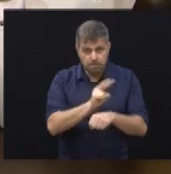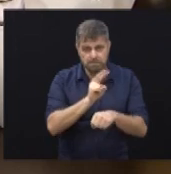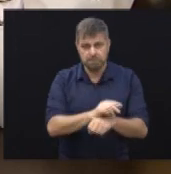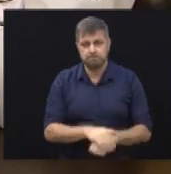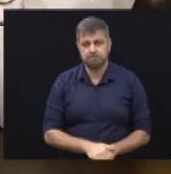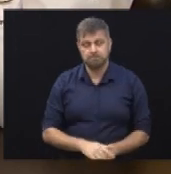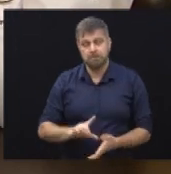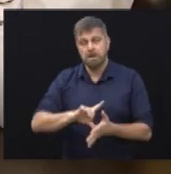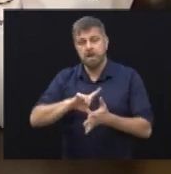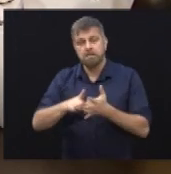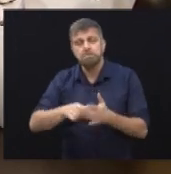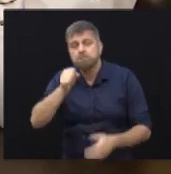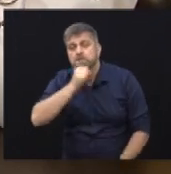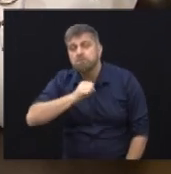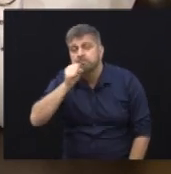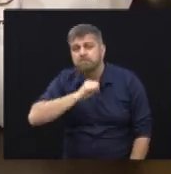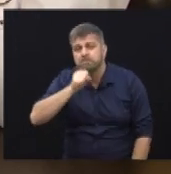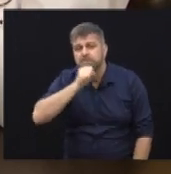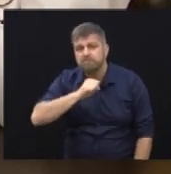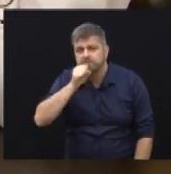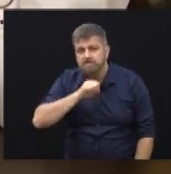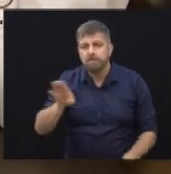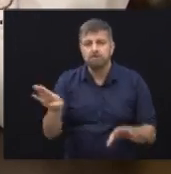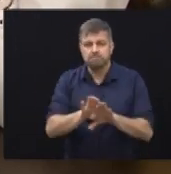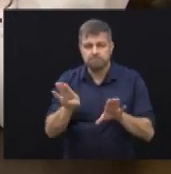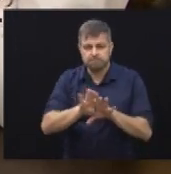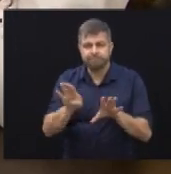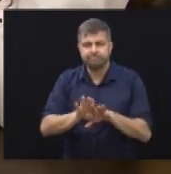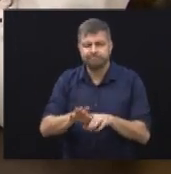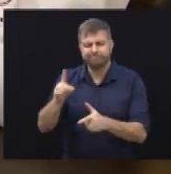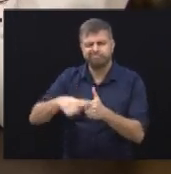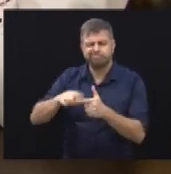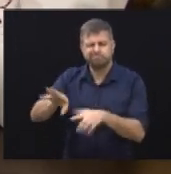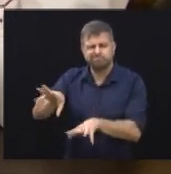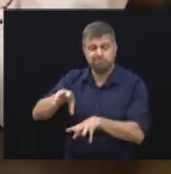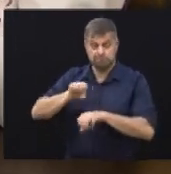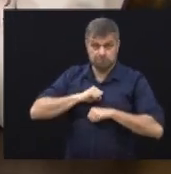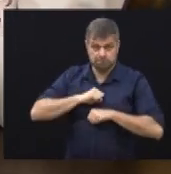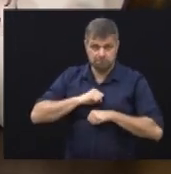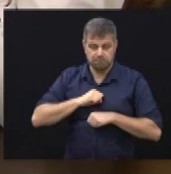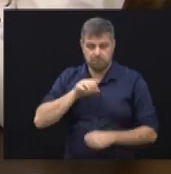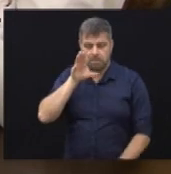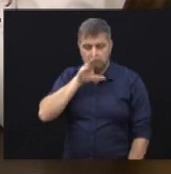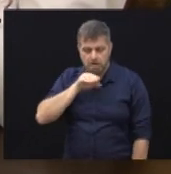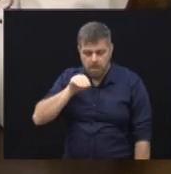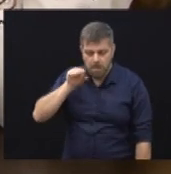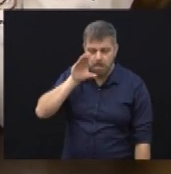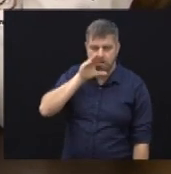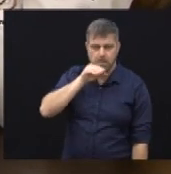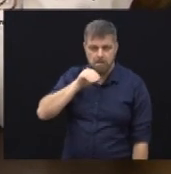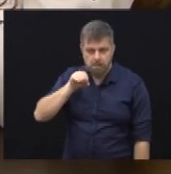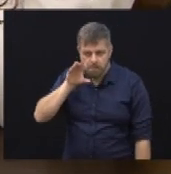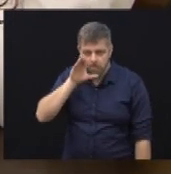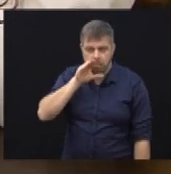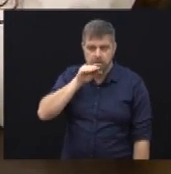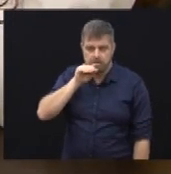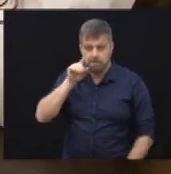o envelhecimento e tudo mais, também podem vir outras queixas. Pode ser um problema da fala, por exemplo,